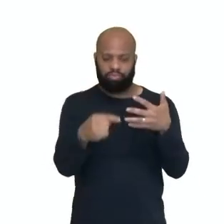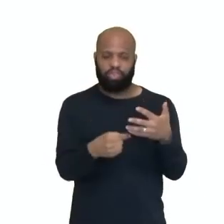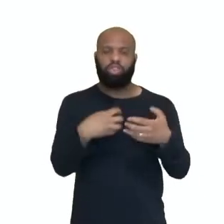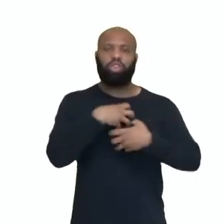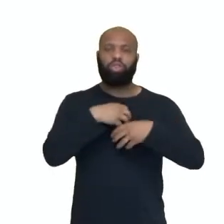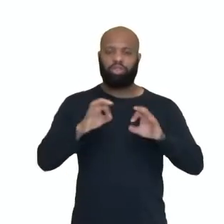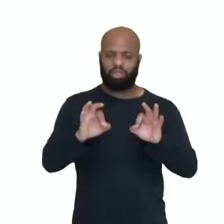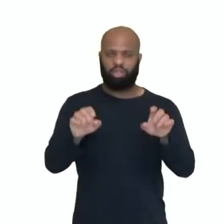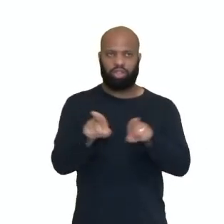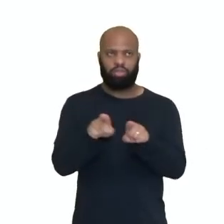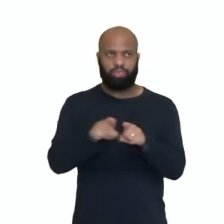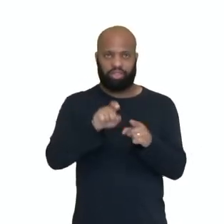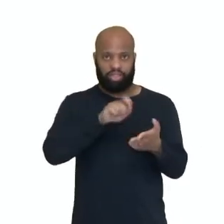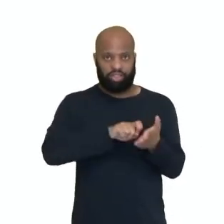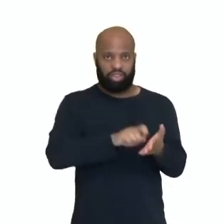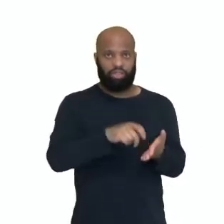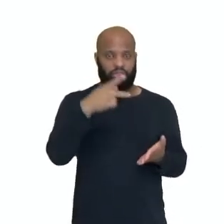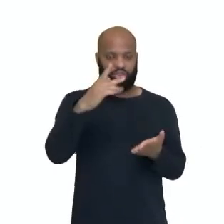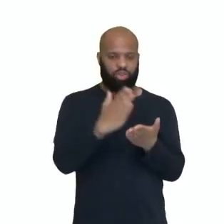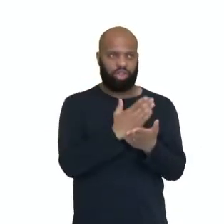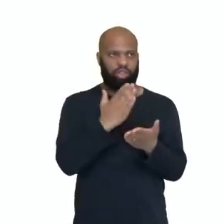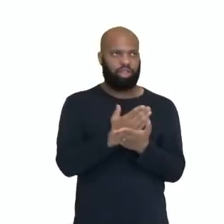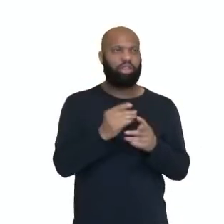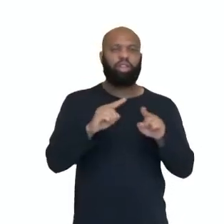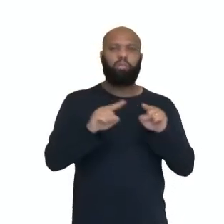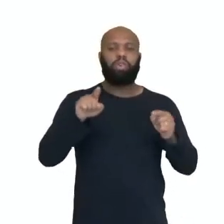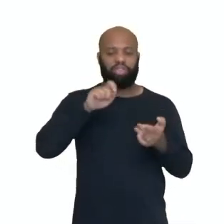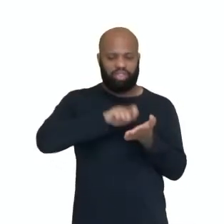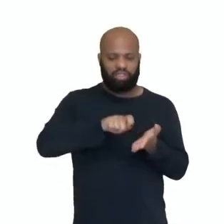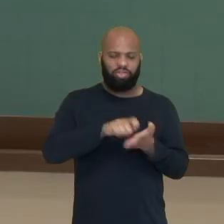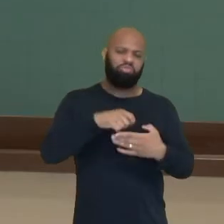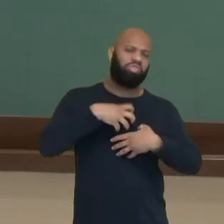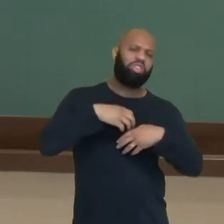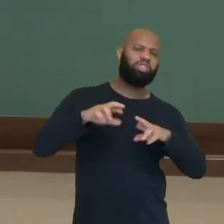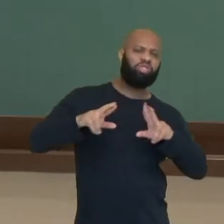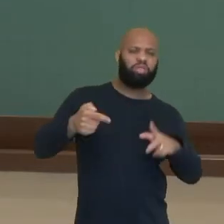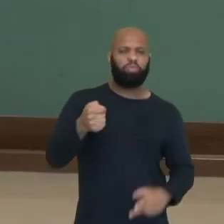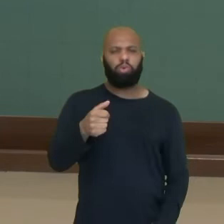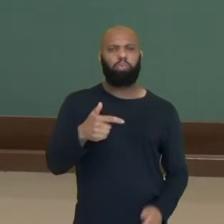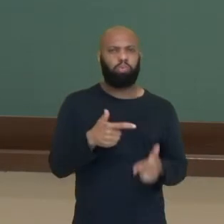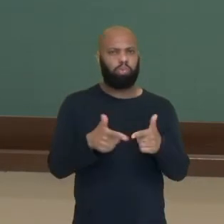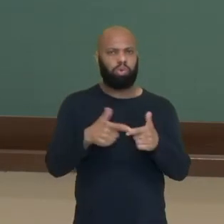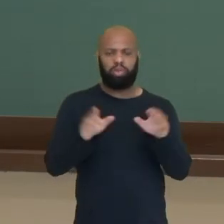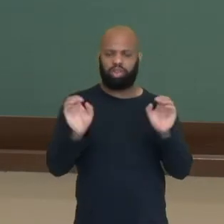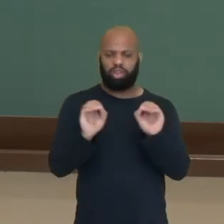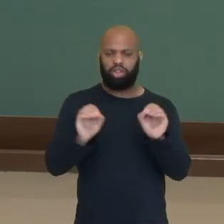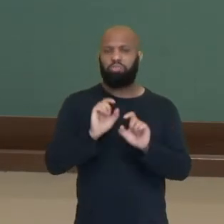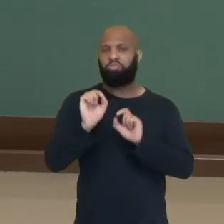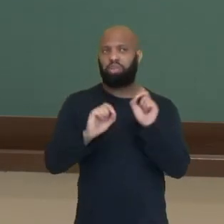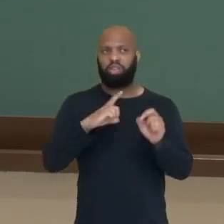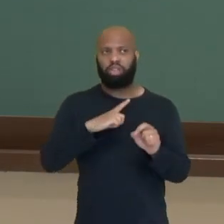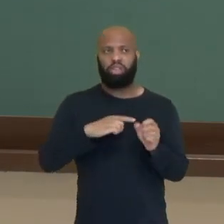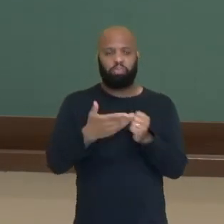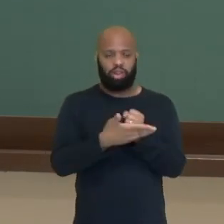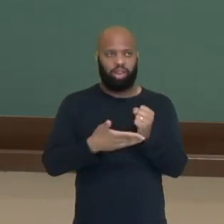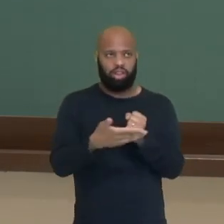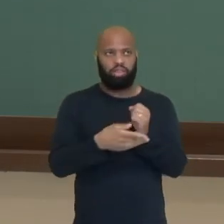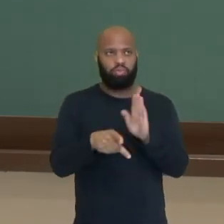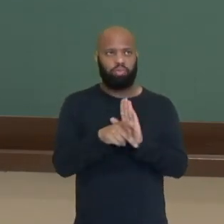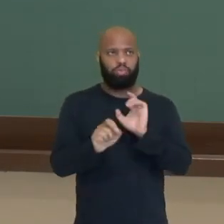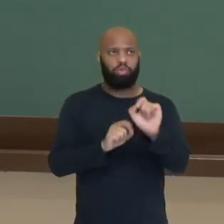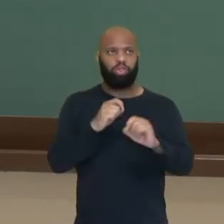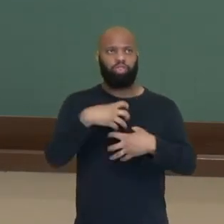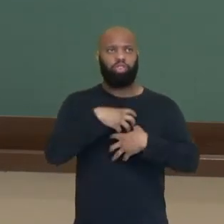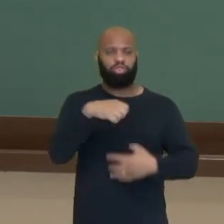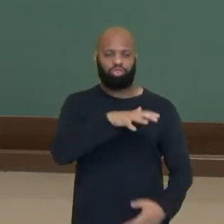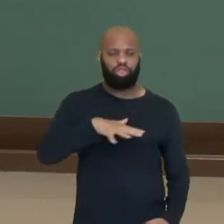corretos, marcadinhos aí no caderno, mas se você escrever um pouquinho diferente, não tem problema. Então, baseiam-se no ato